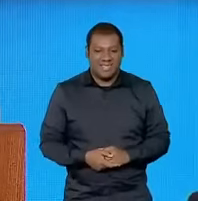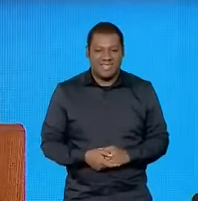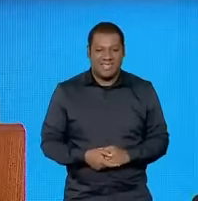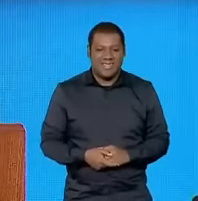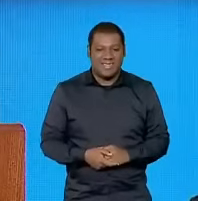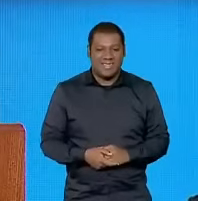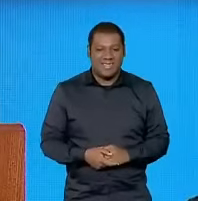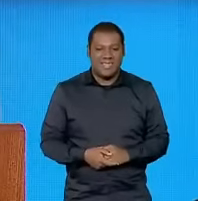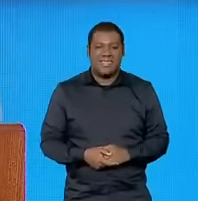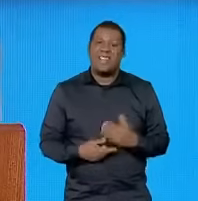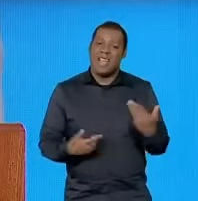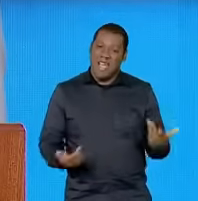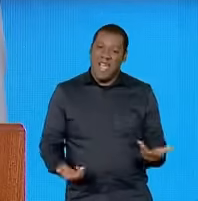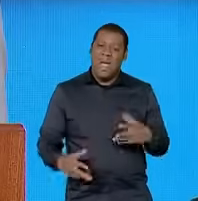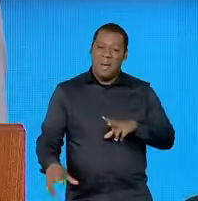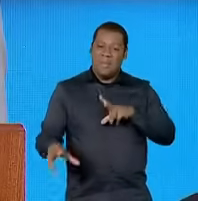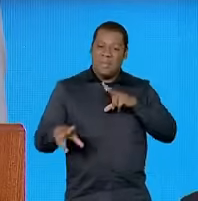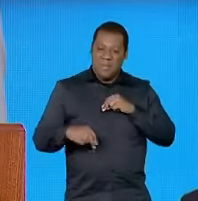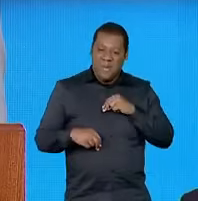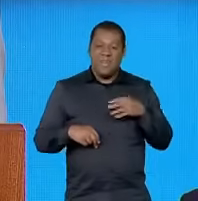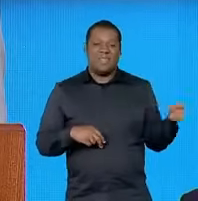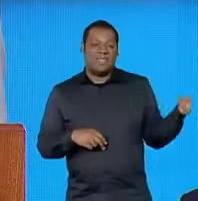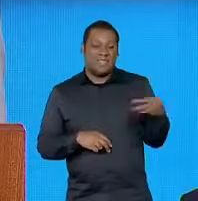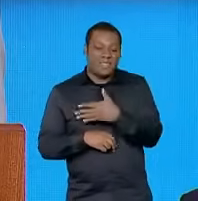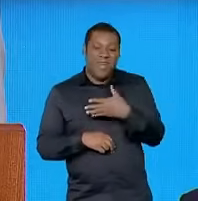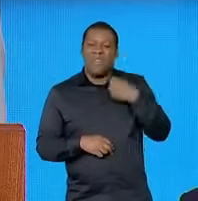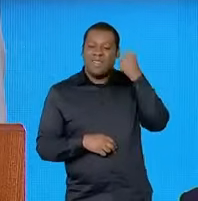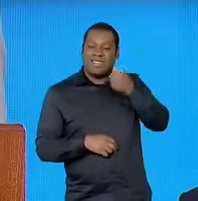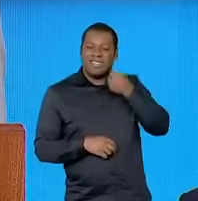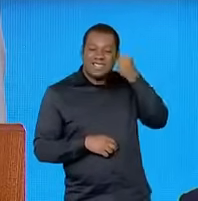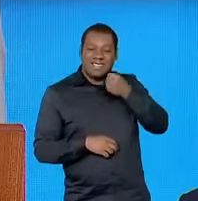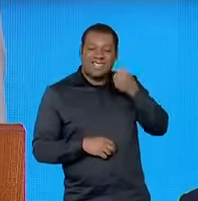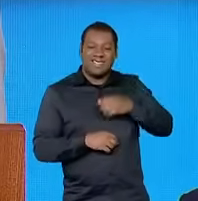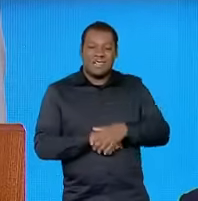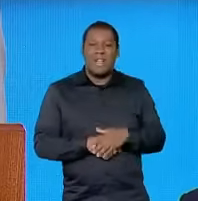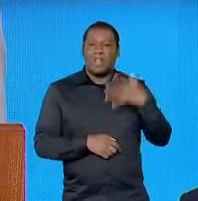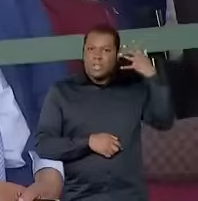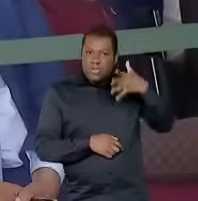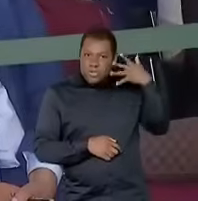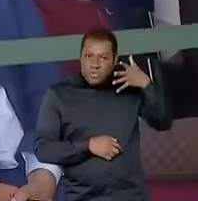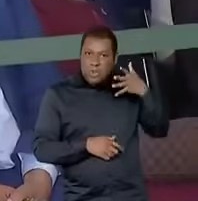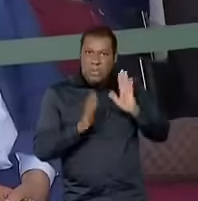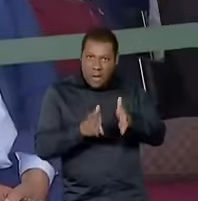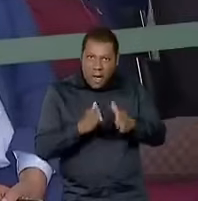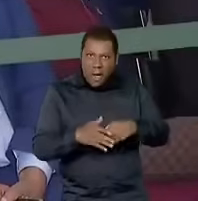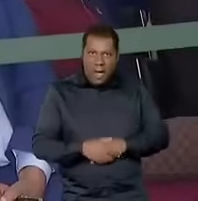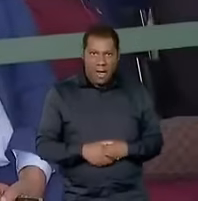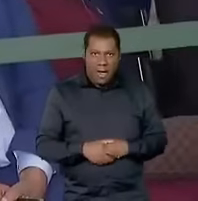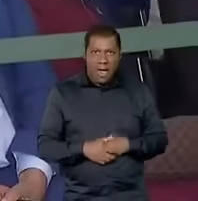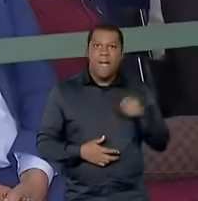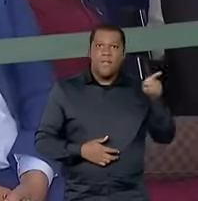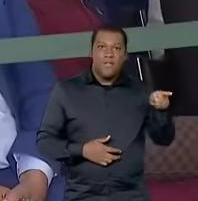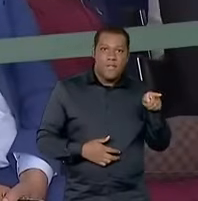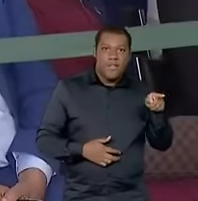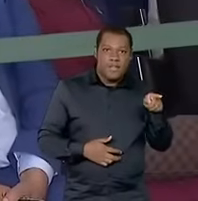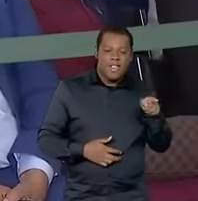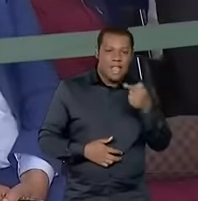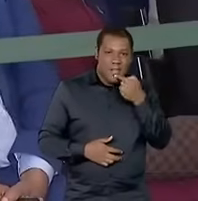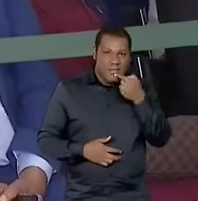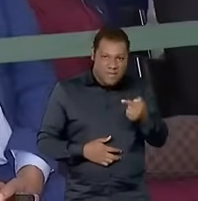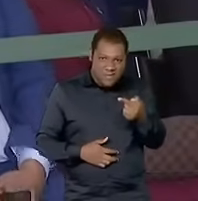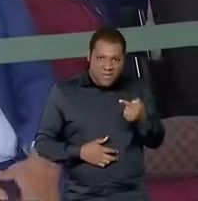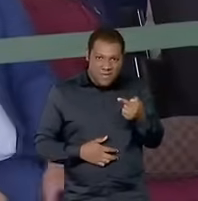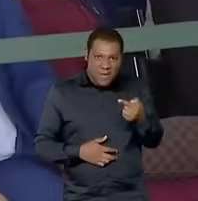na cadeira de senadora. Já fez um discurso ou não? Falou bem de mim ou não? Não falou, nem citou meu